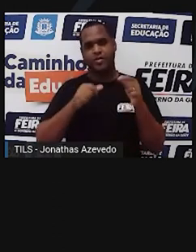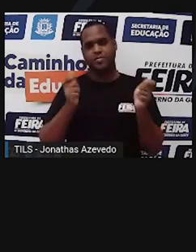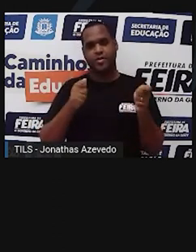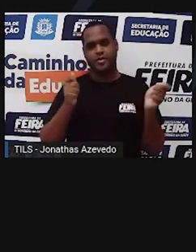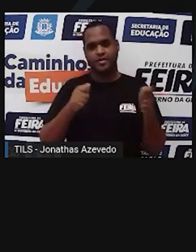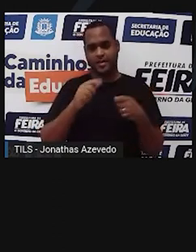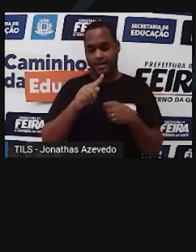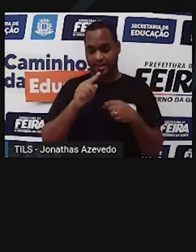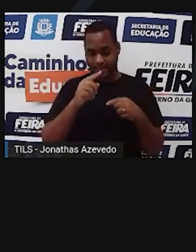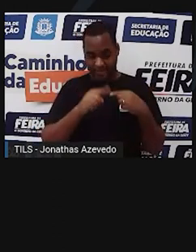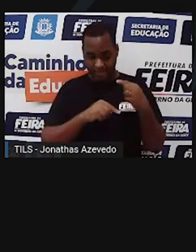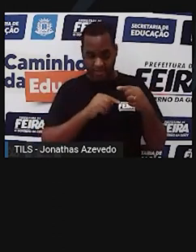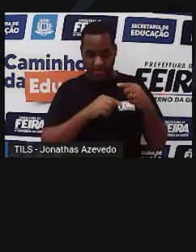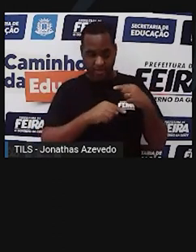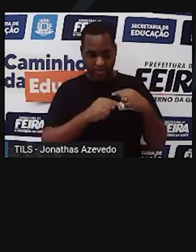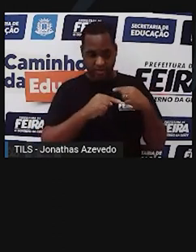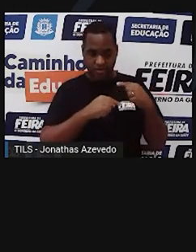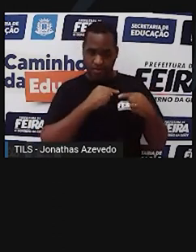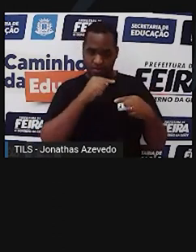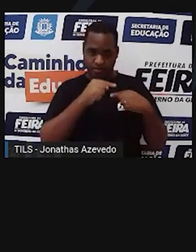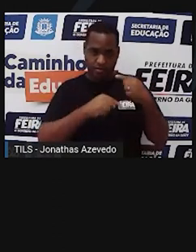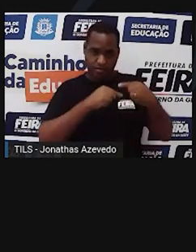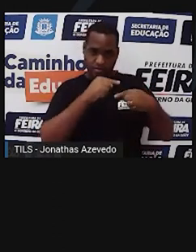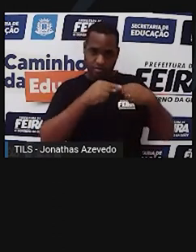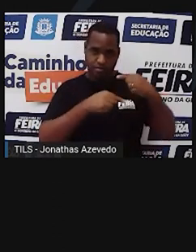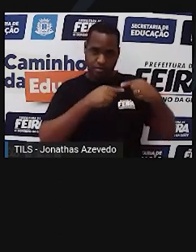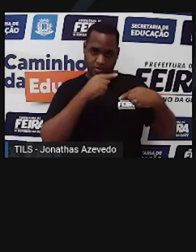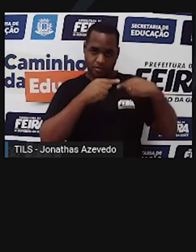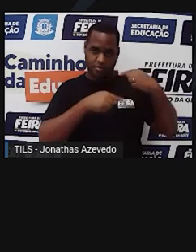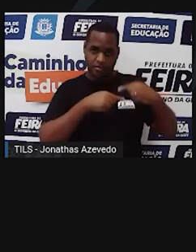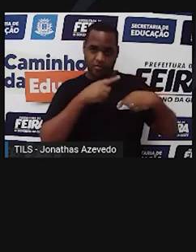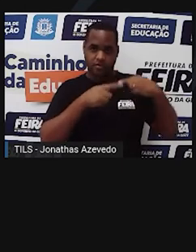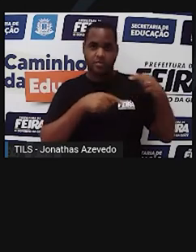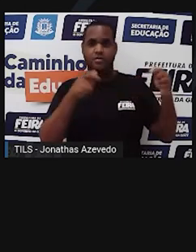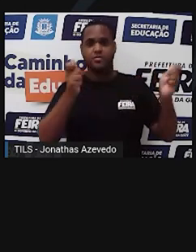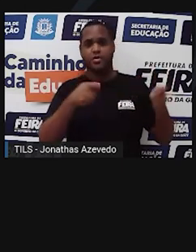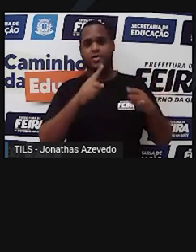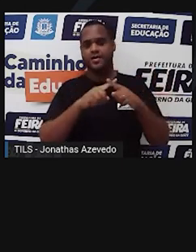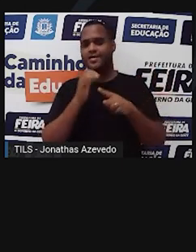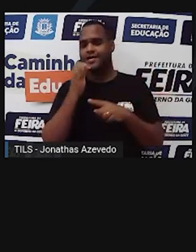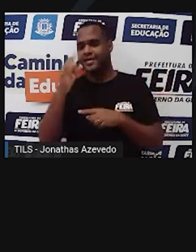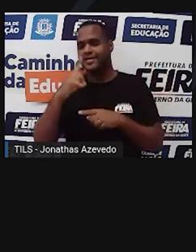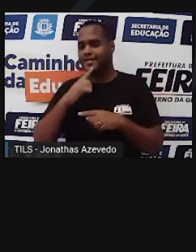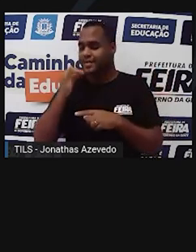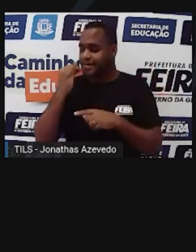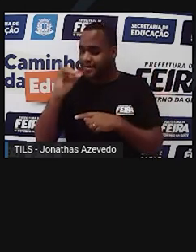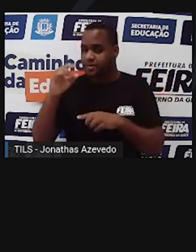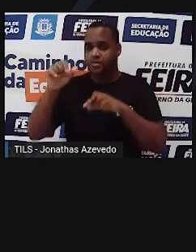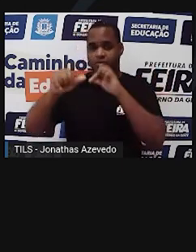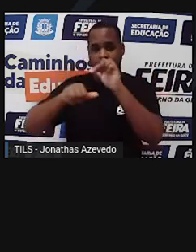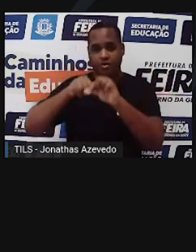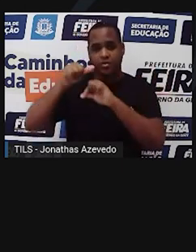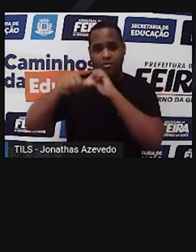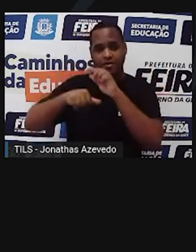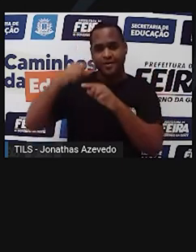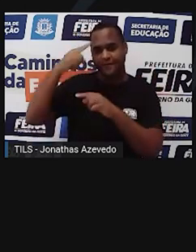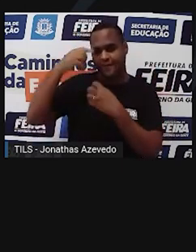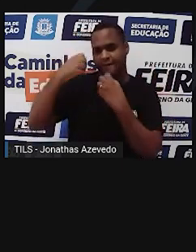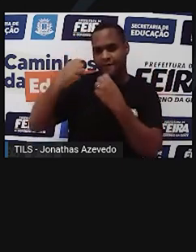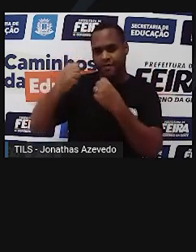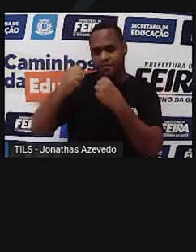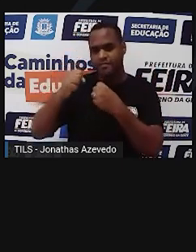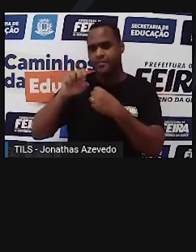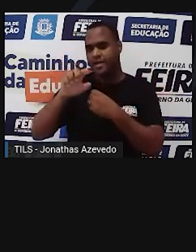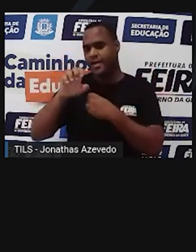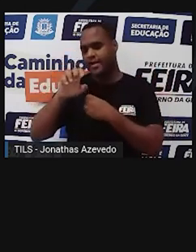mecânica do movimento das pais da turbina em energia elétrica através da força eletromotriz